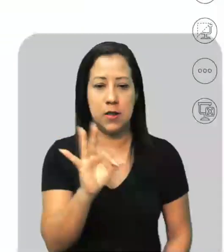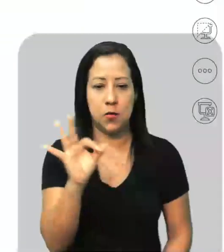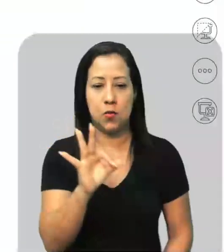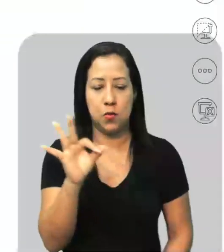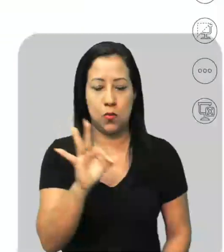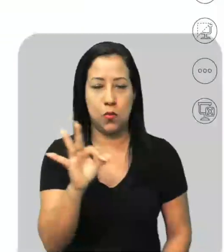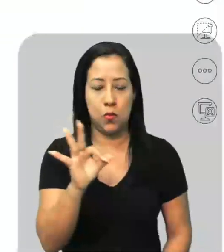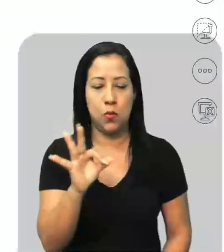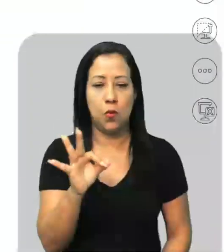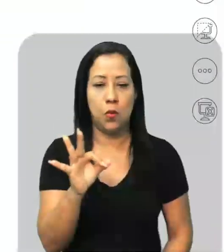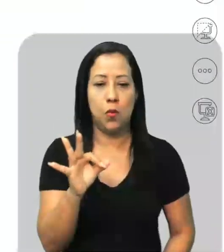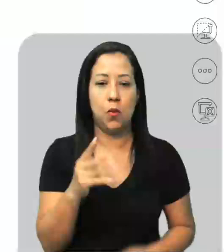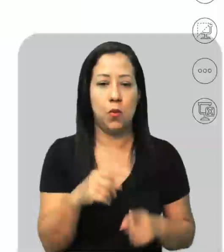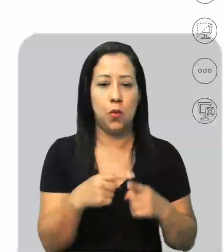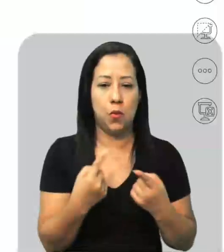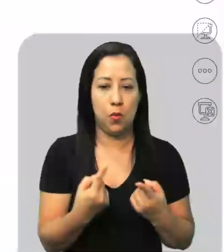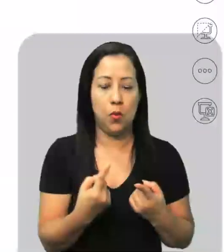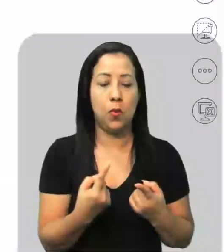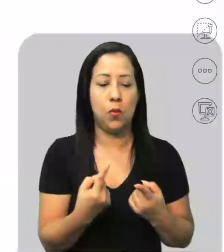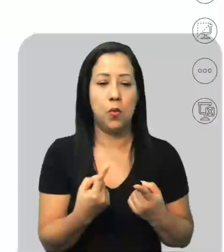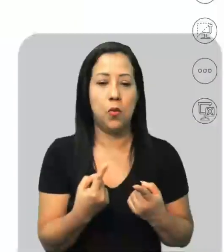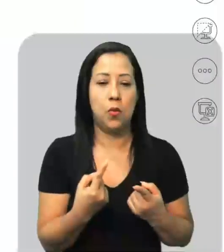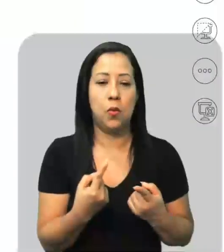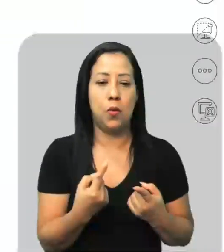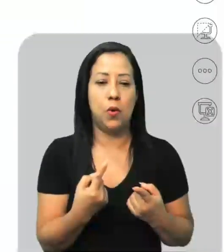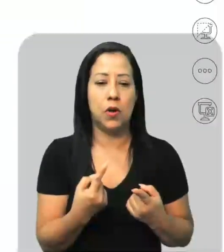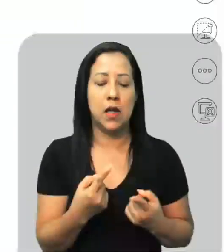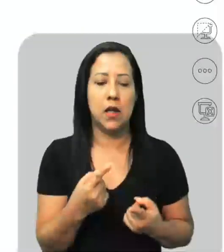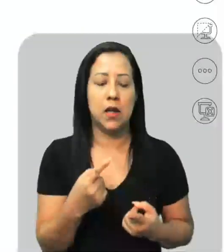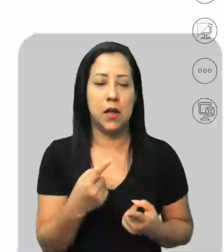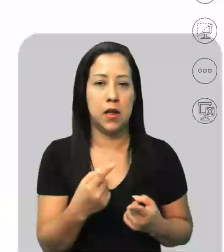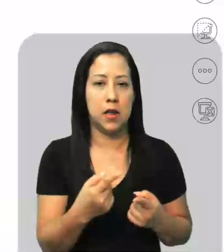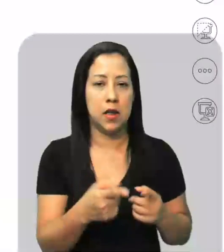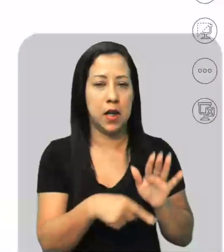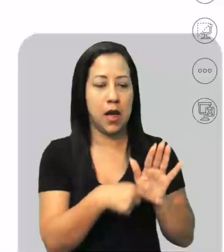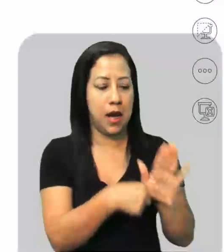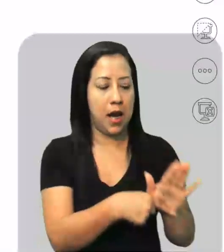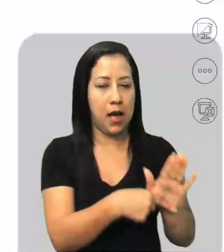a ser a base do orçamento doméstico.